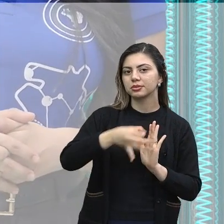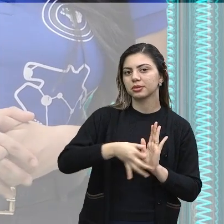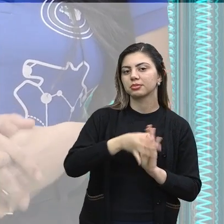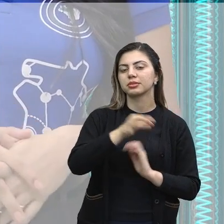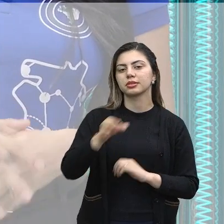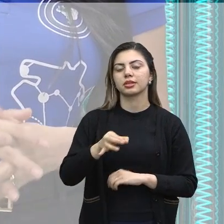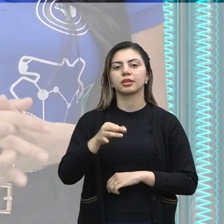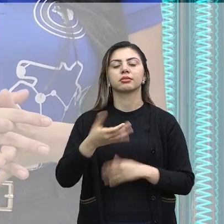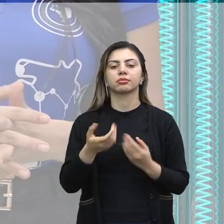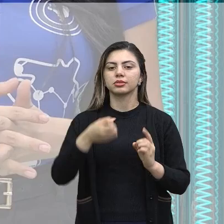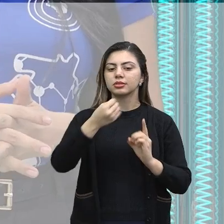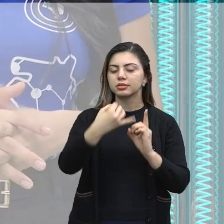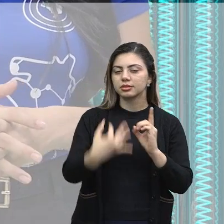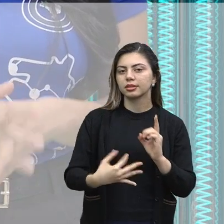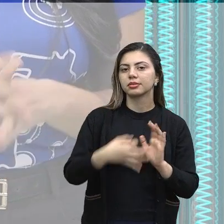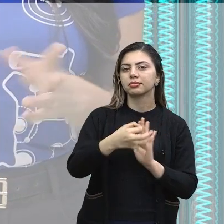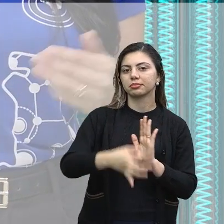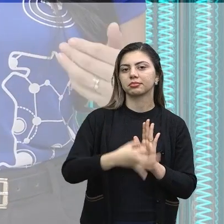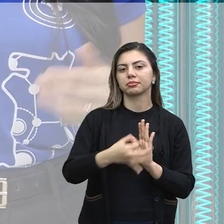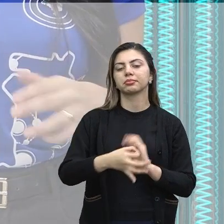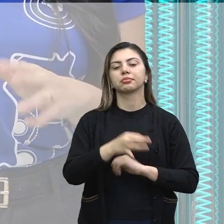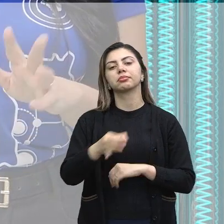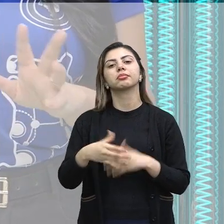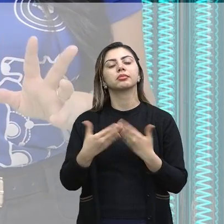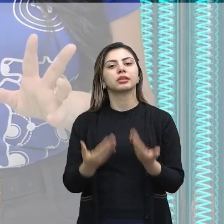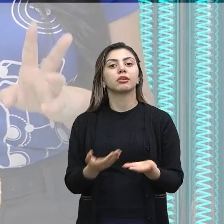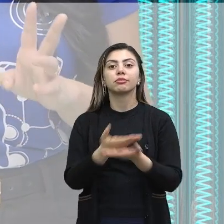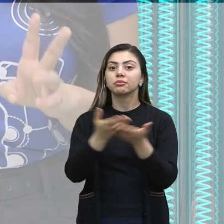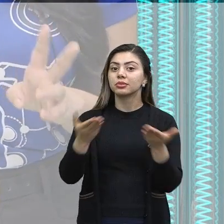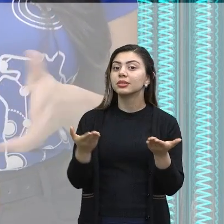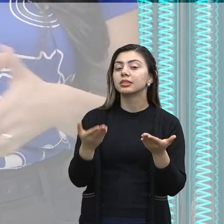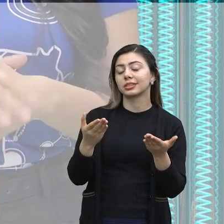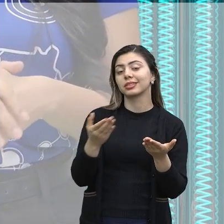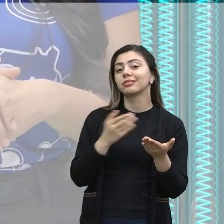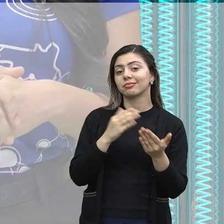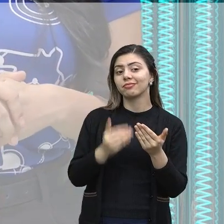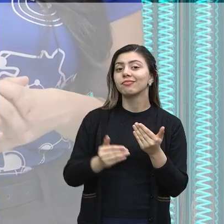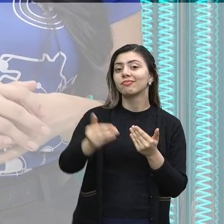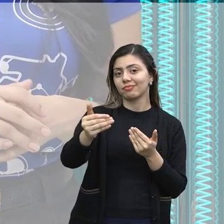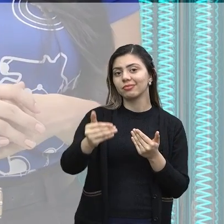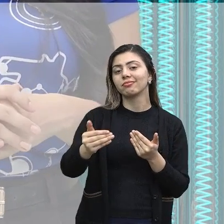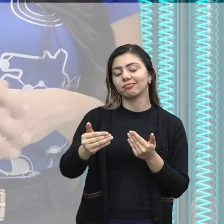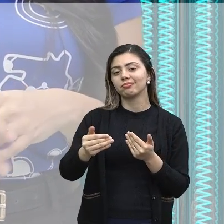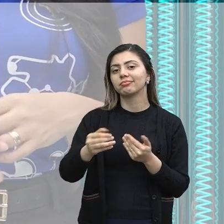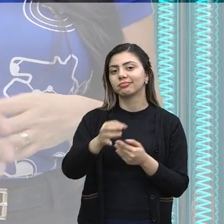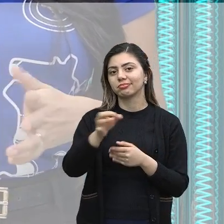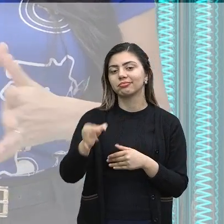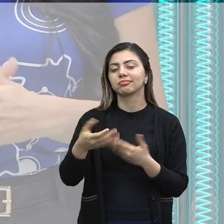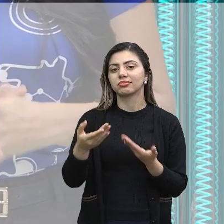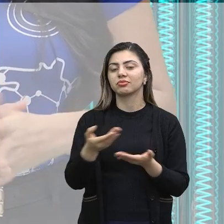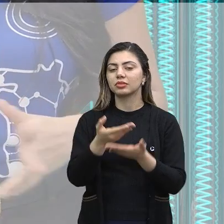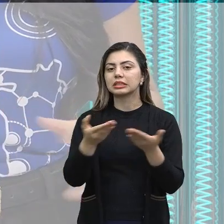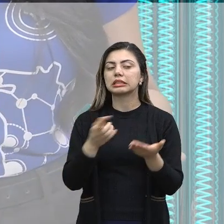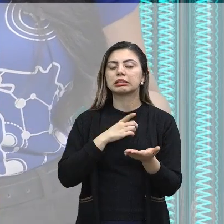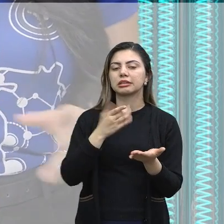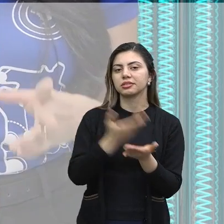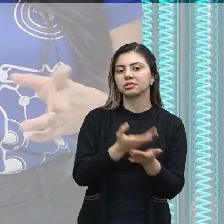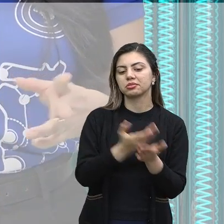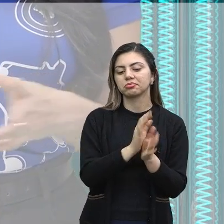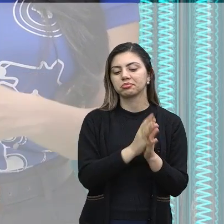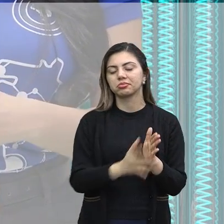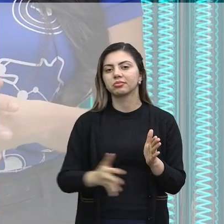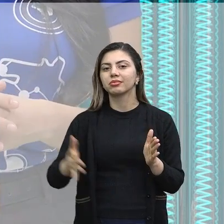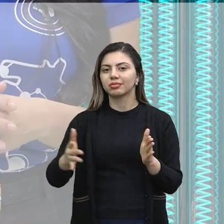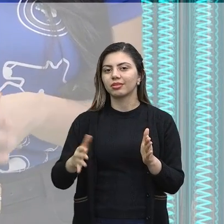argumentativo, dissertativo, argumentativo, que vocês vão se deparar muito com eles ao longo aí da sua vida escolar, da sua